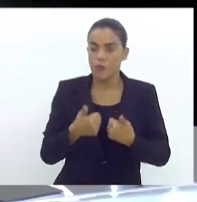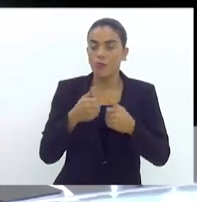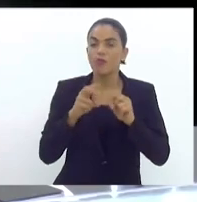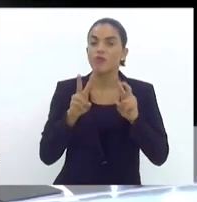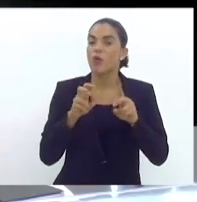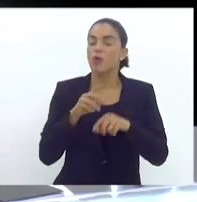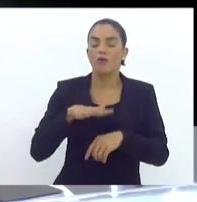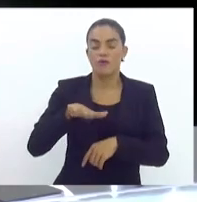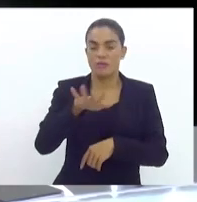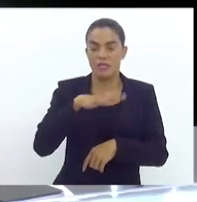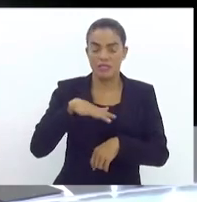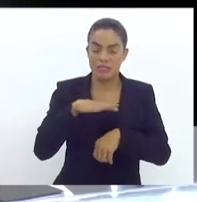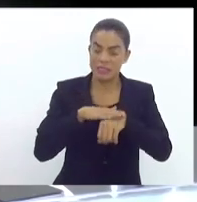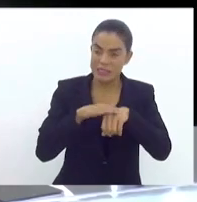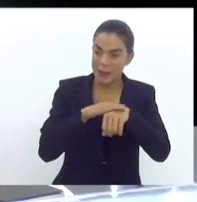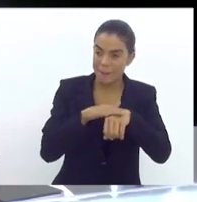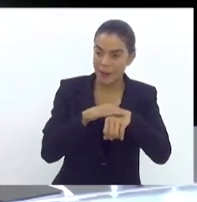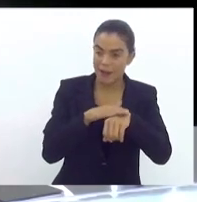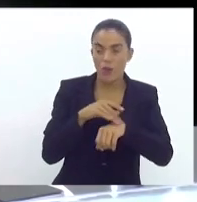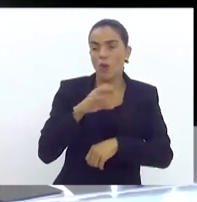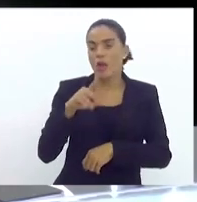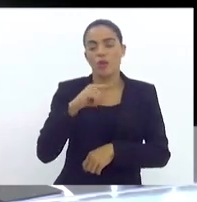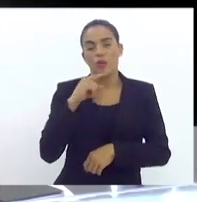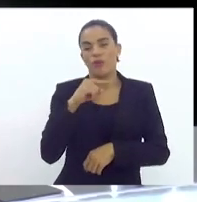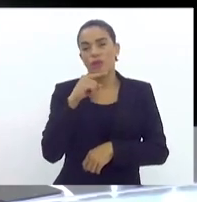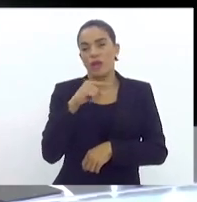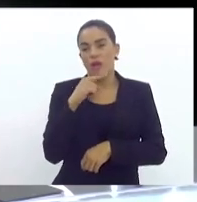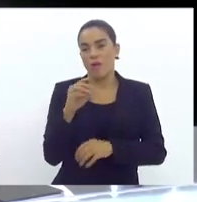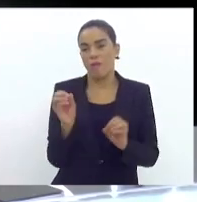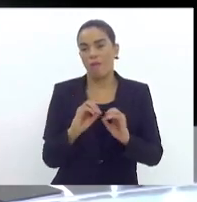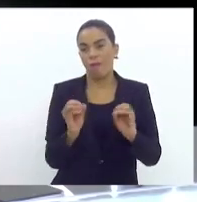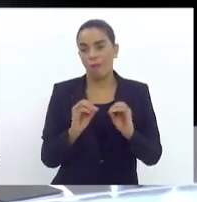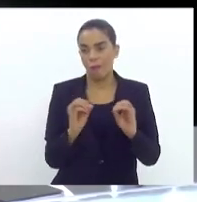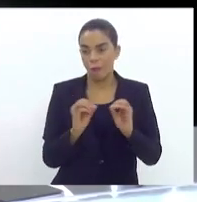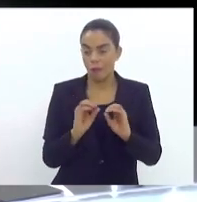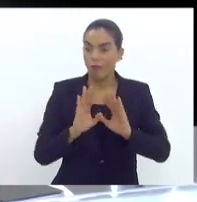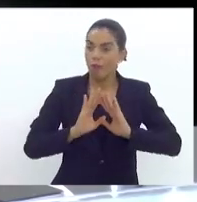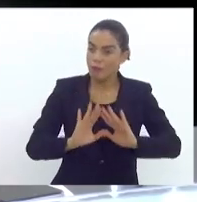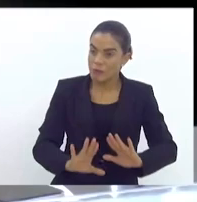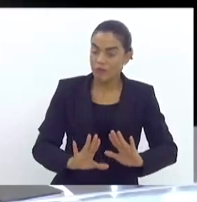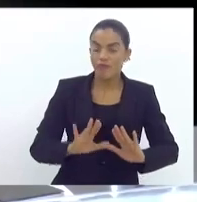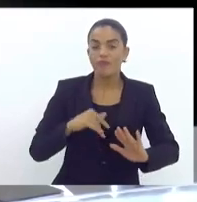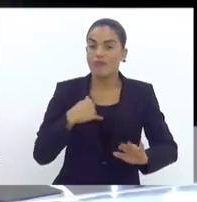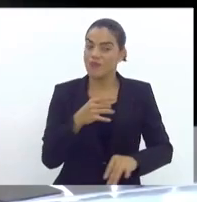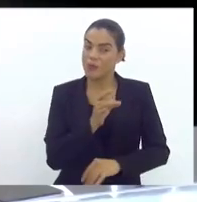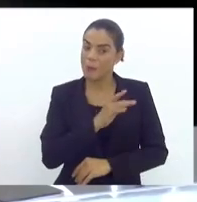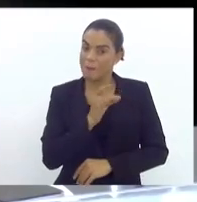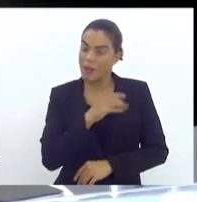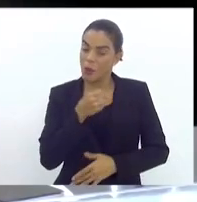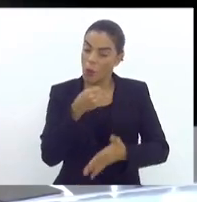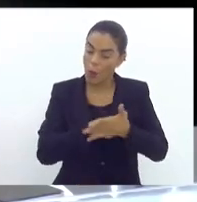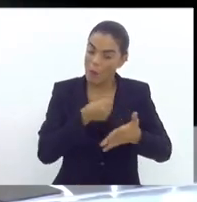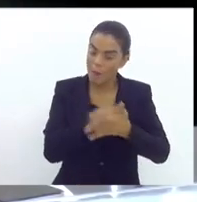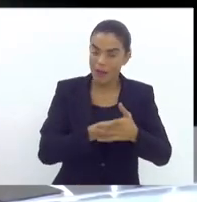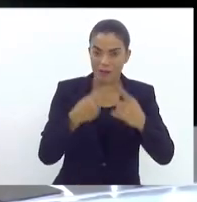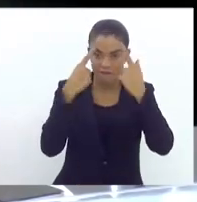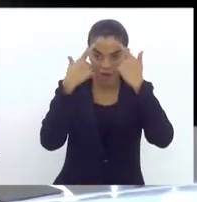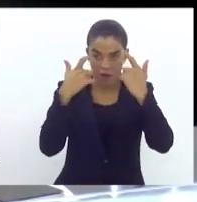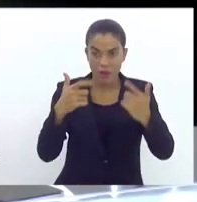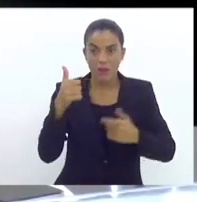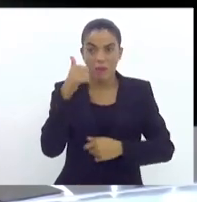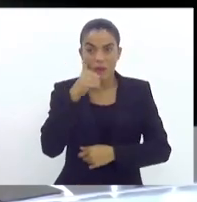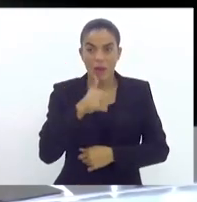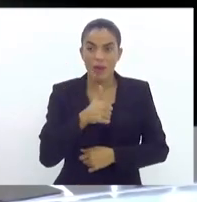passa e não é de maneira nenhuma duvidar de que vossa excelência fala aqui mas eu com medo que o combate a violência contra a mulher